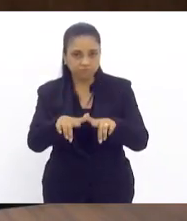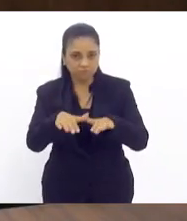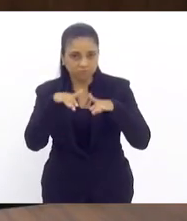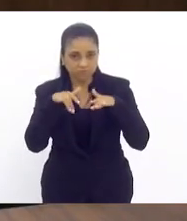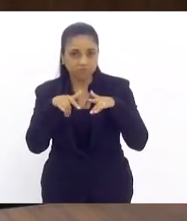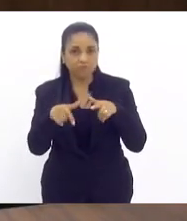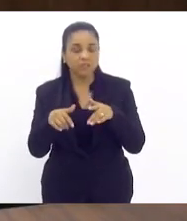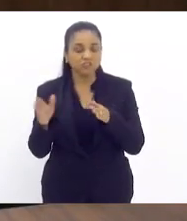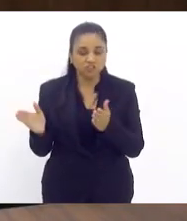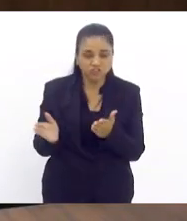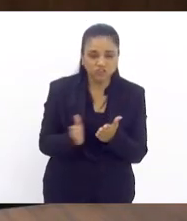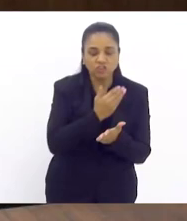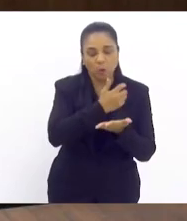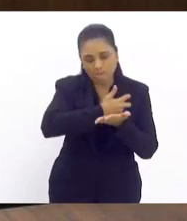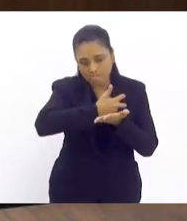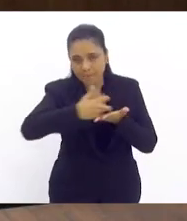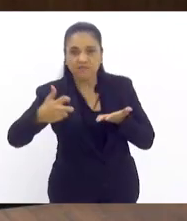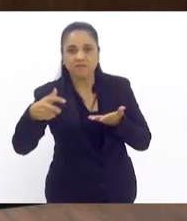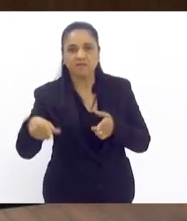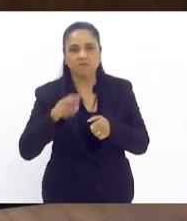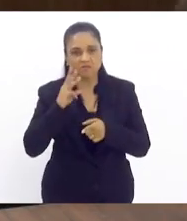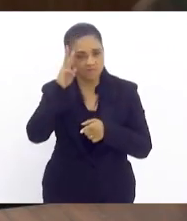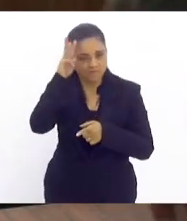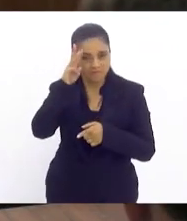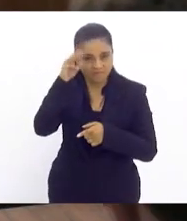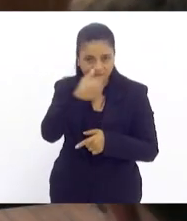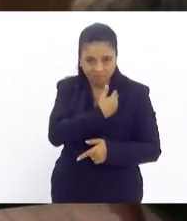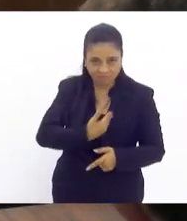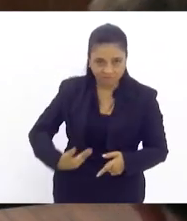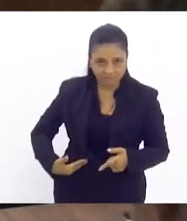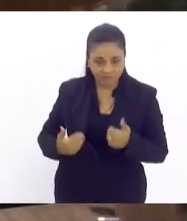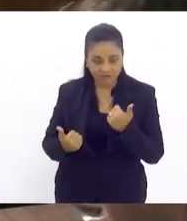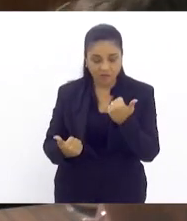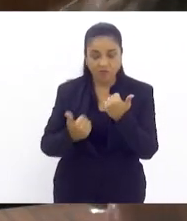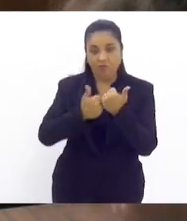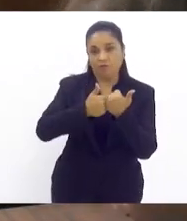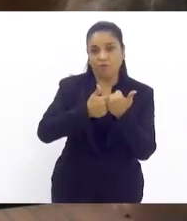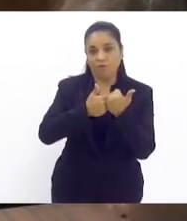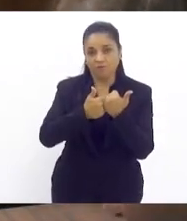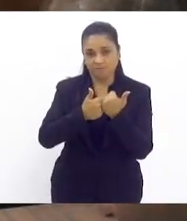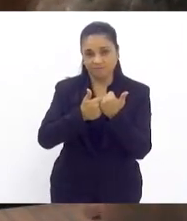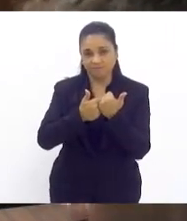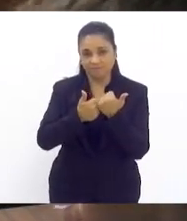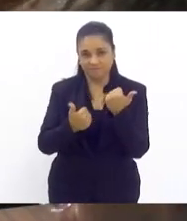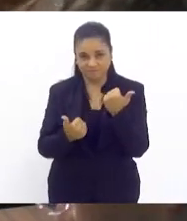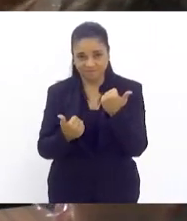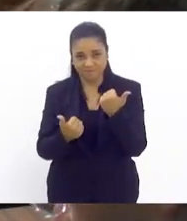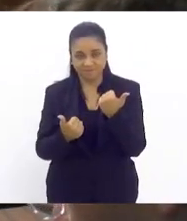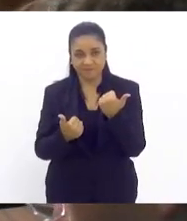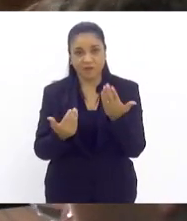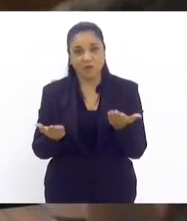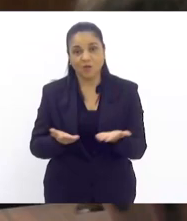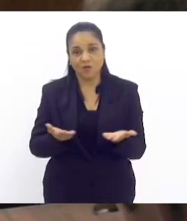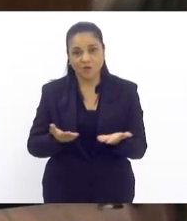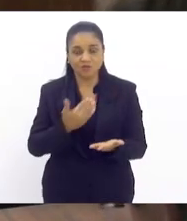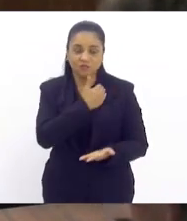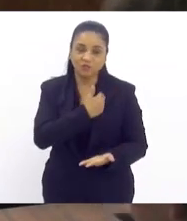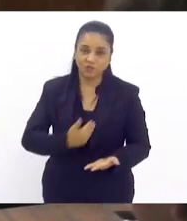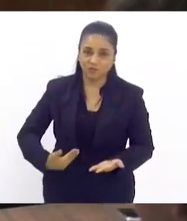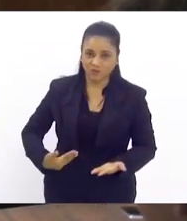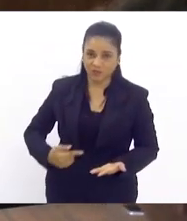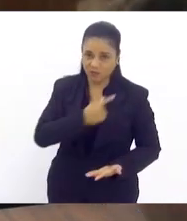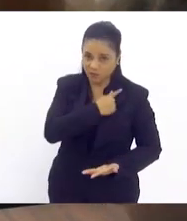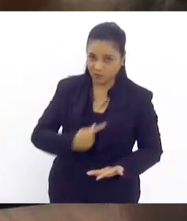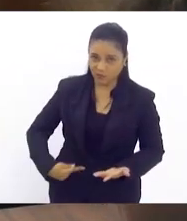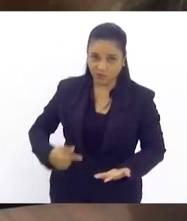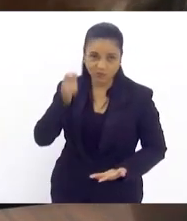tirar esse governador e colocamos, né, o vice-governador, que hoje, na ocasião, é o governador do Estado eleito, que